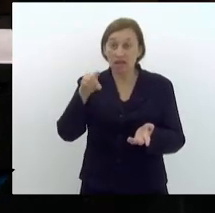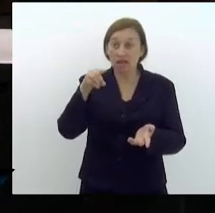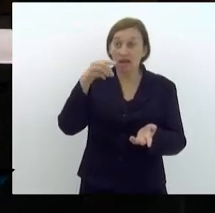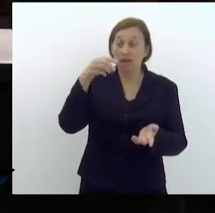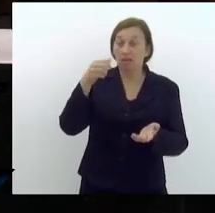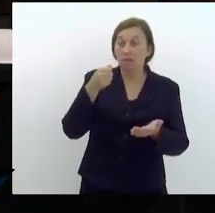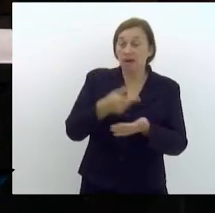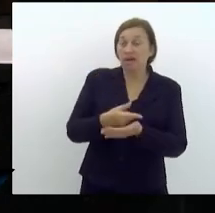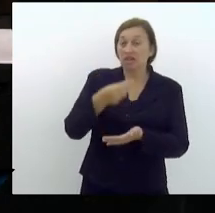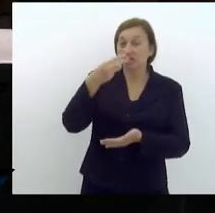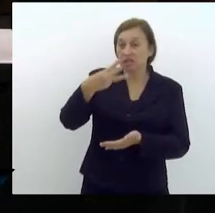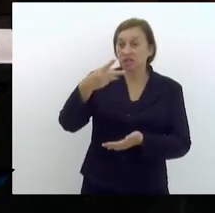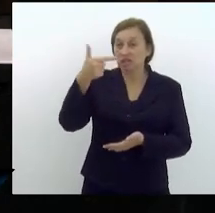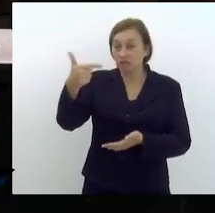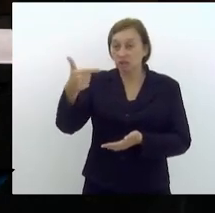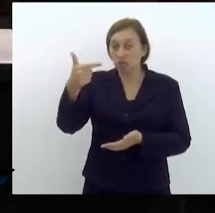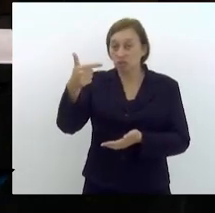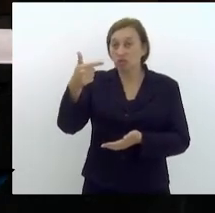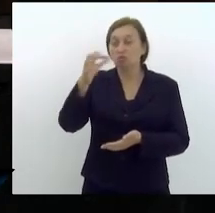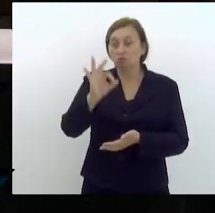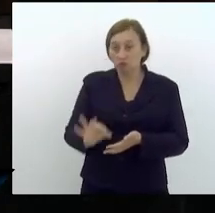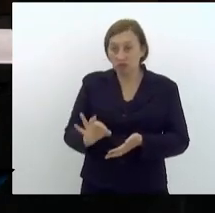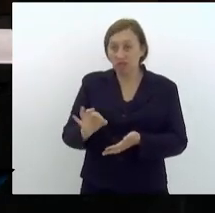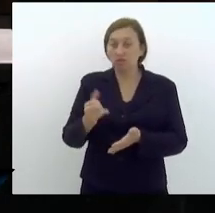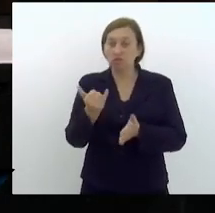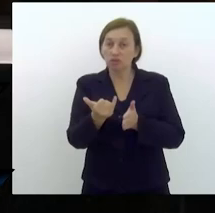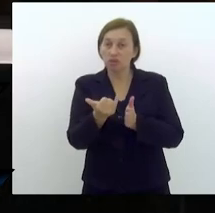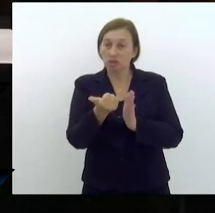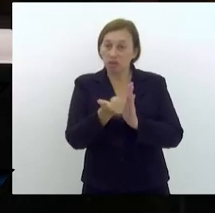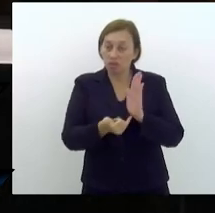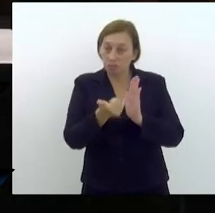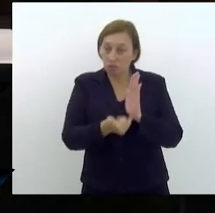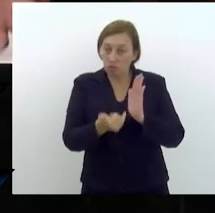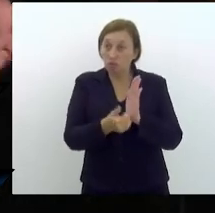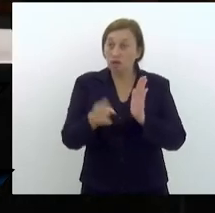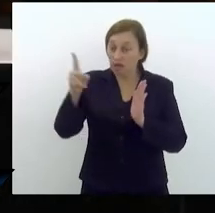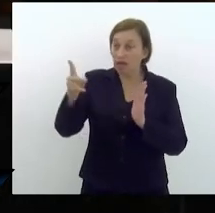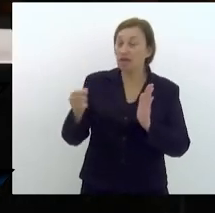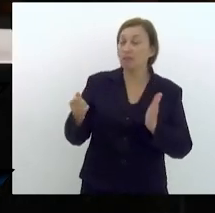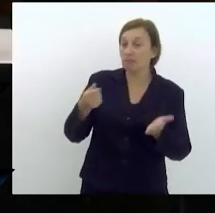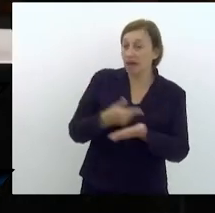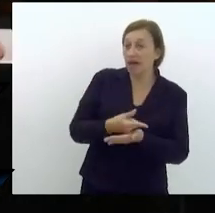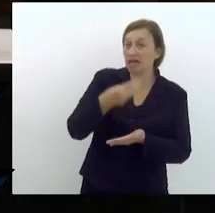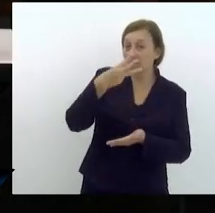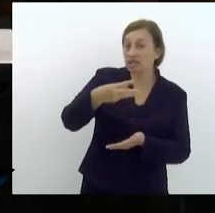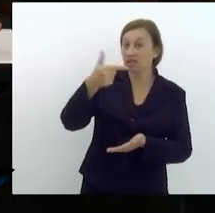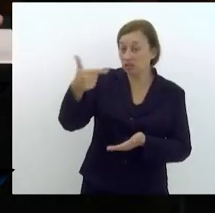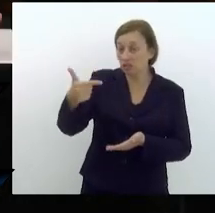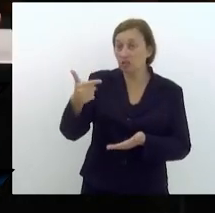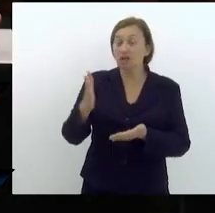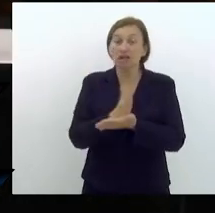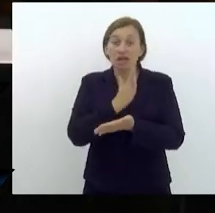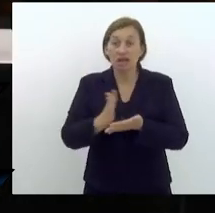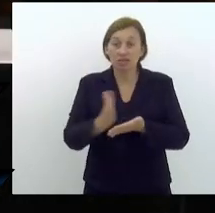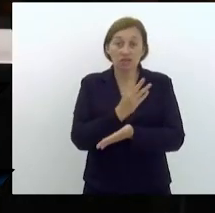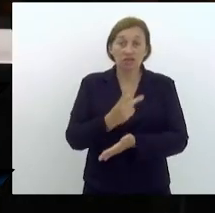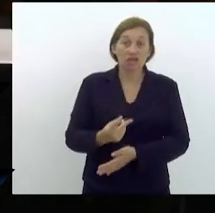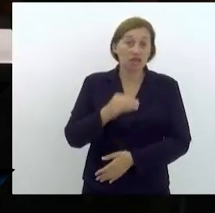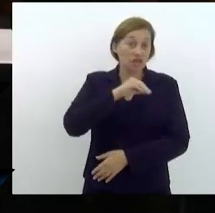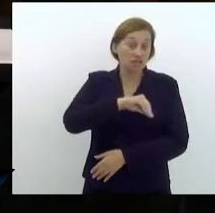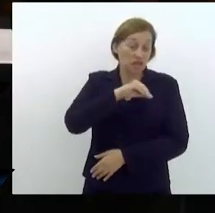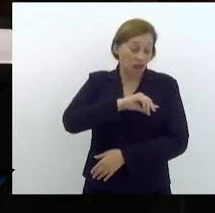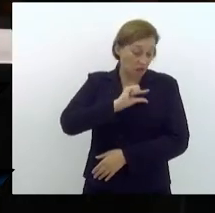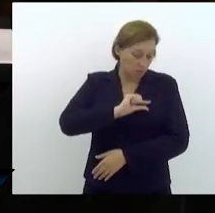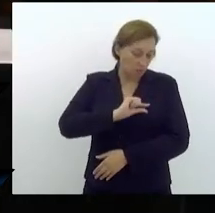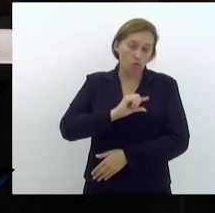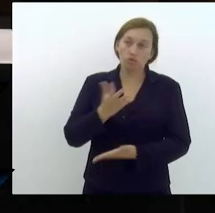de imposto ele estará pagando 32 reais e muita das vezes essa pessoa ganha um salário mínimo ganha dois salários mínimos e você vai